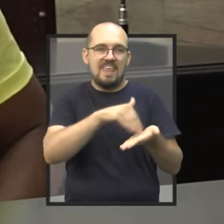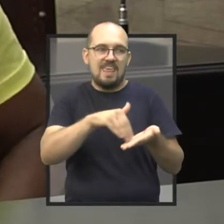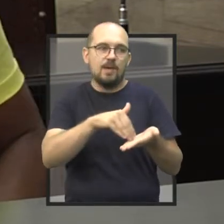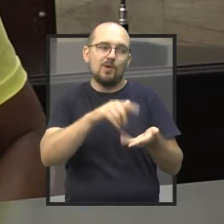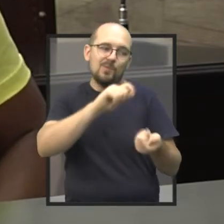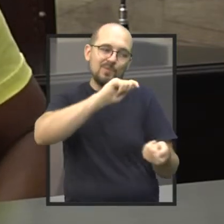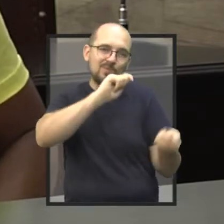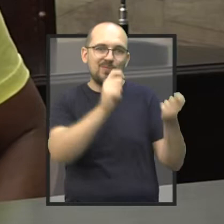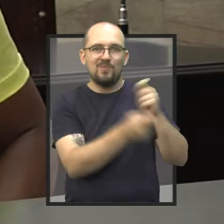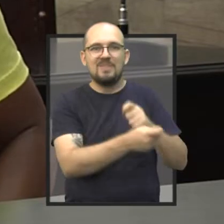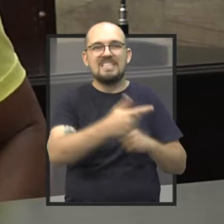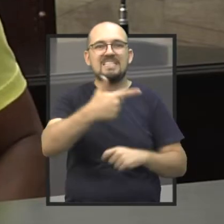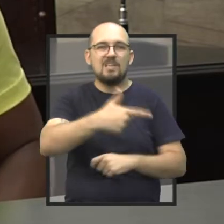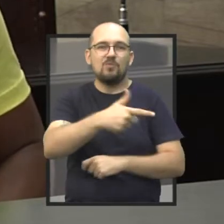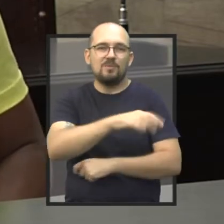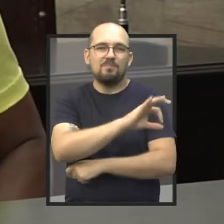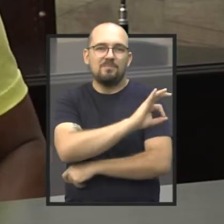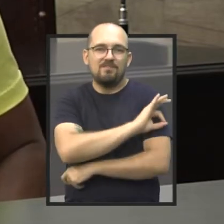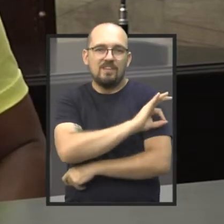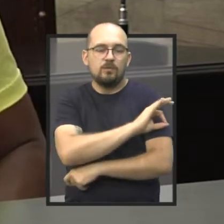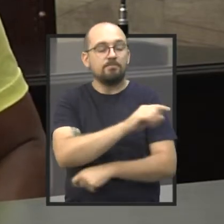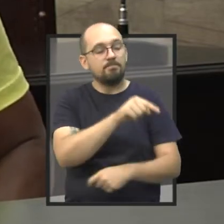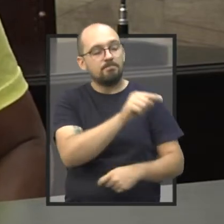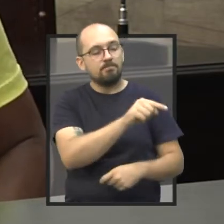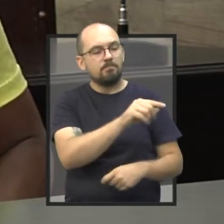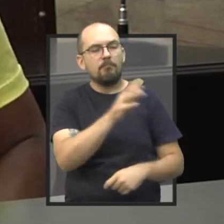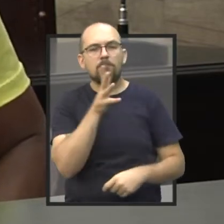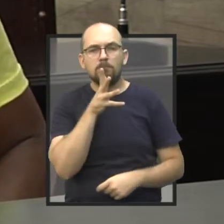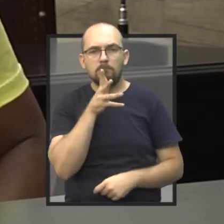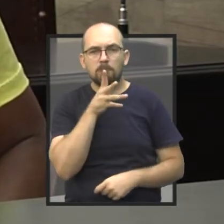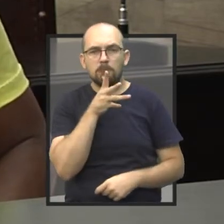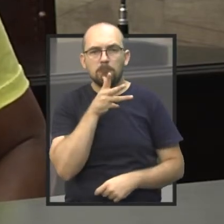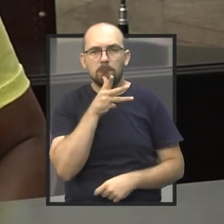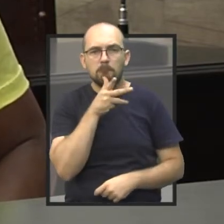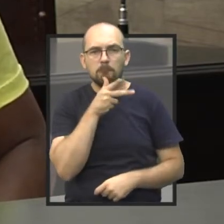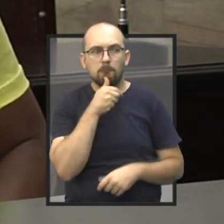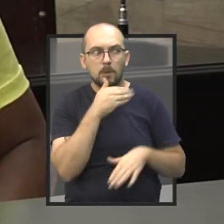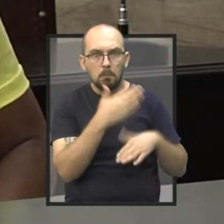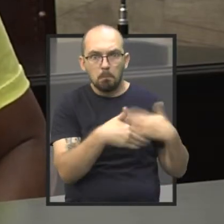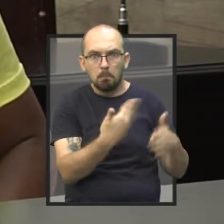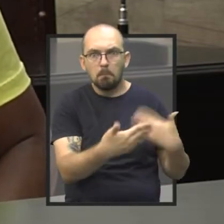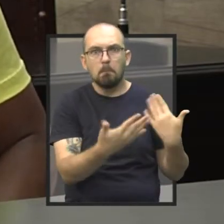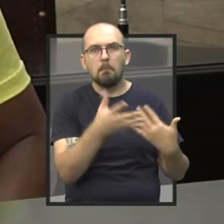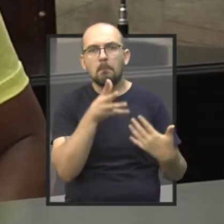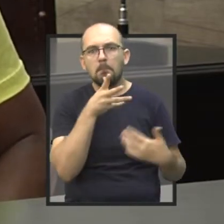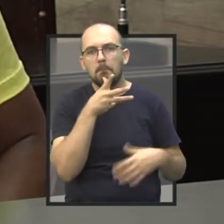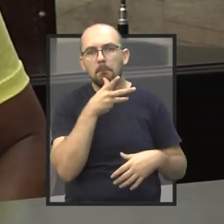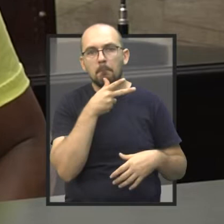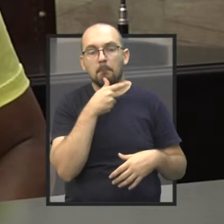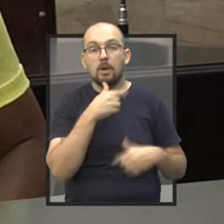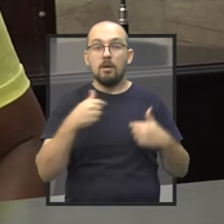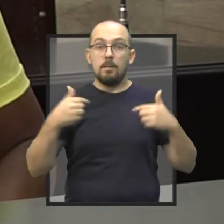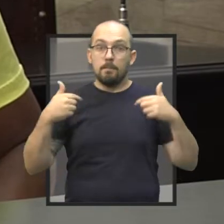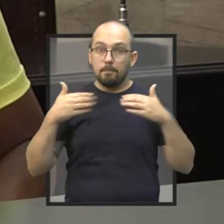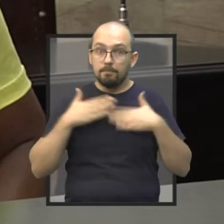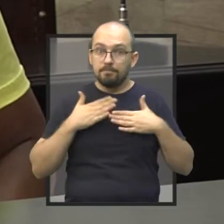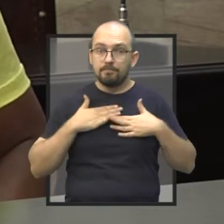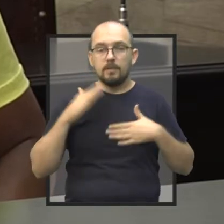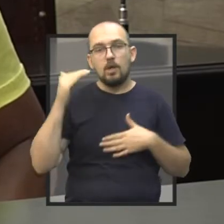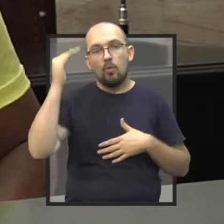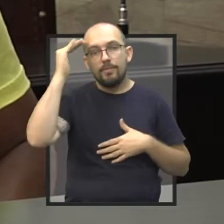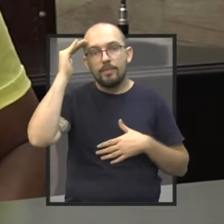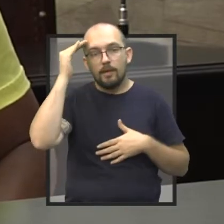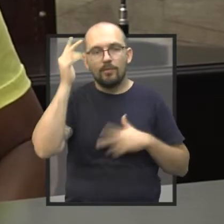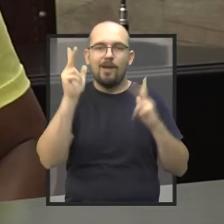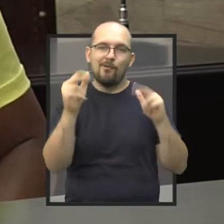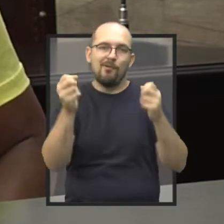tornar uma subprefeitura, e às vezes tinha uma situação que às vezes demorava-se, às vezes, para acontecer. E dentro da minha interpretatividade, que eu